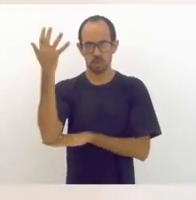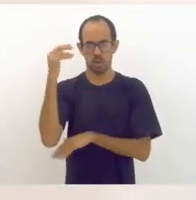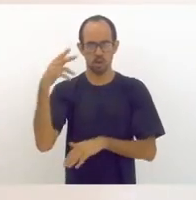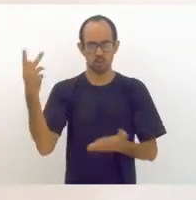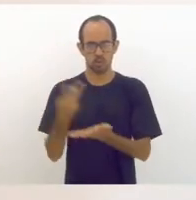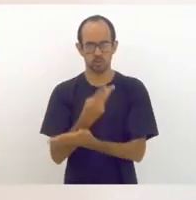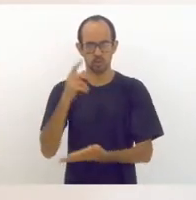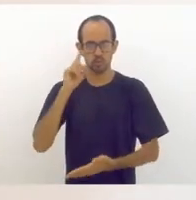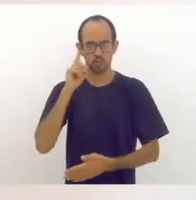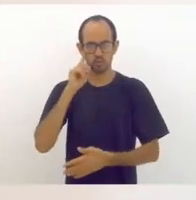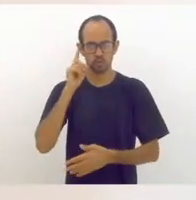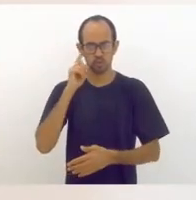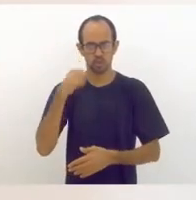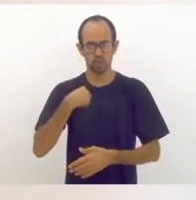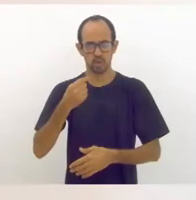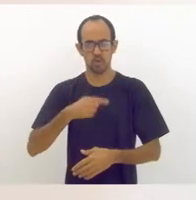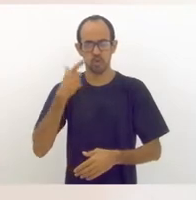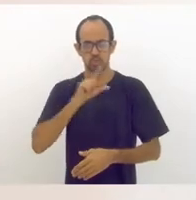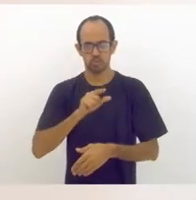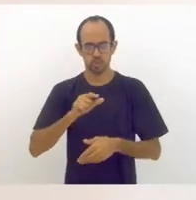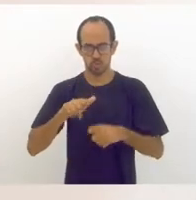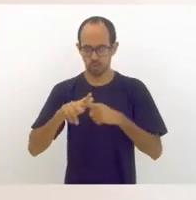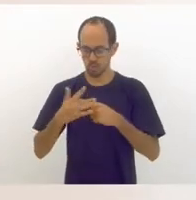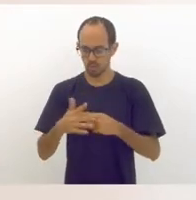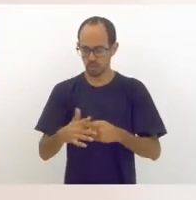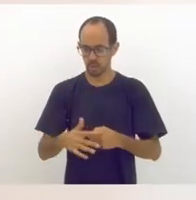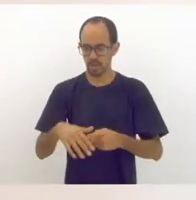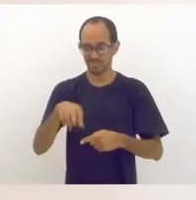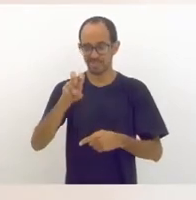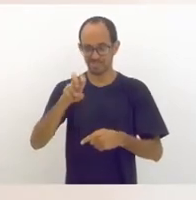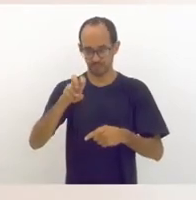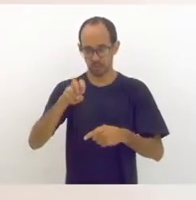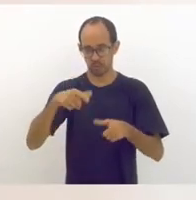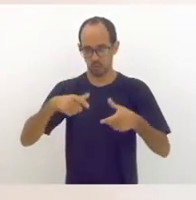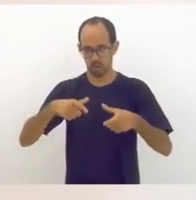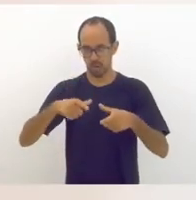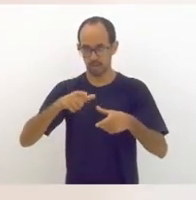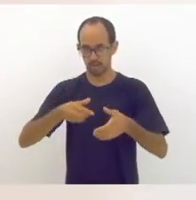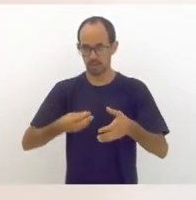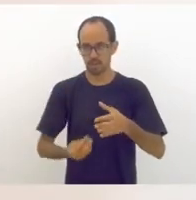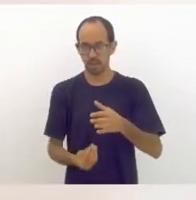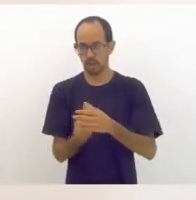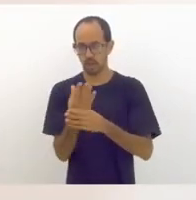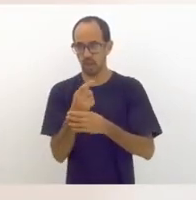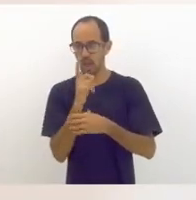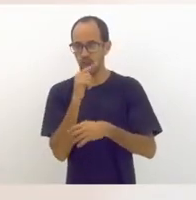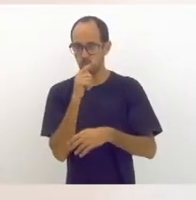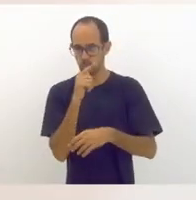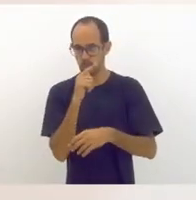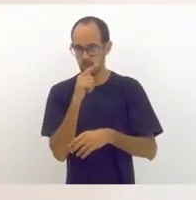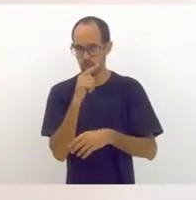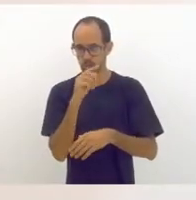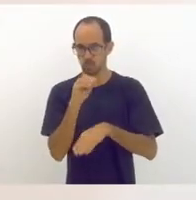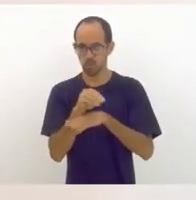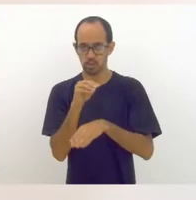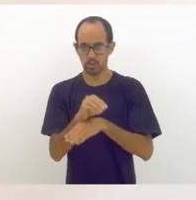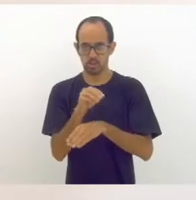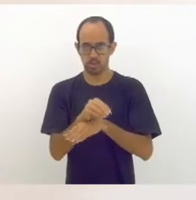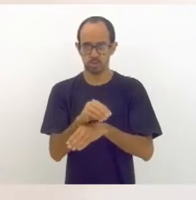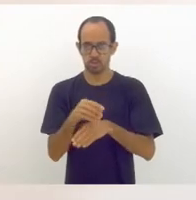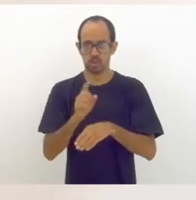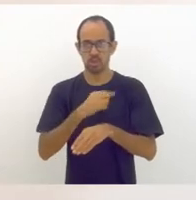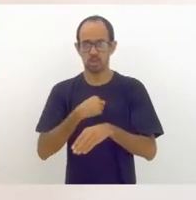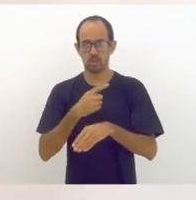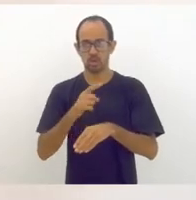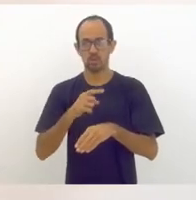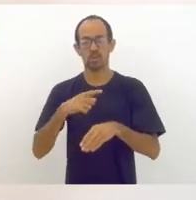Deus, eu consegui recuperar 5 nascentes que estavam há mais de 30 anos, reflorestando e cuidando disso aí, de maneira que eu não perdi o meu ganho econômico com gado,